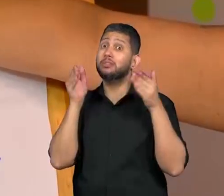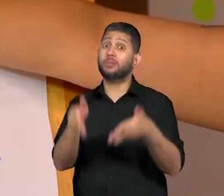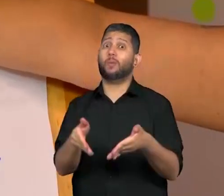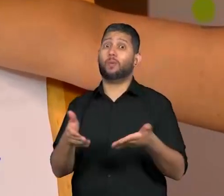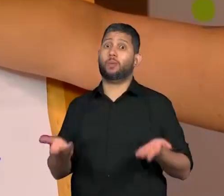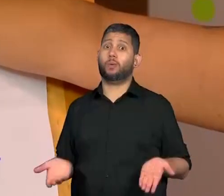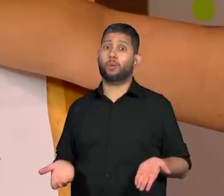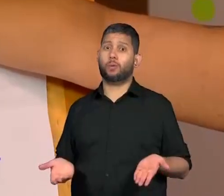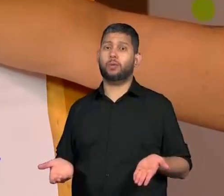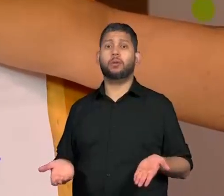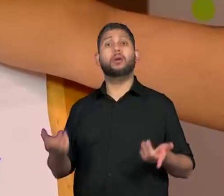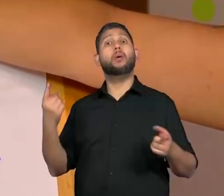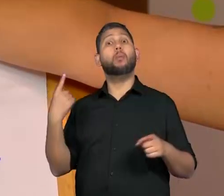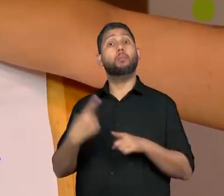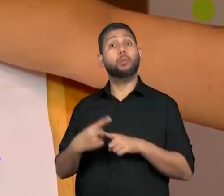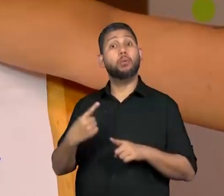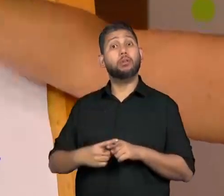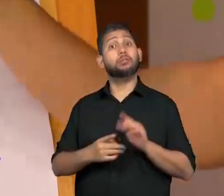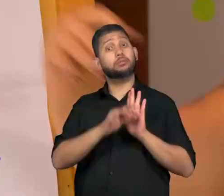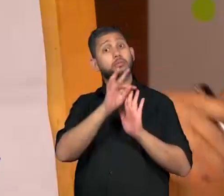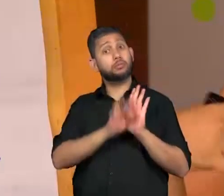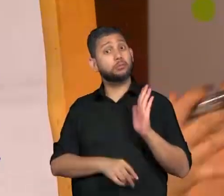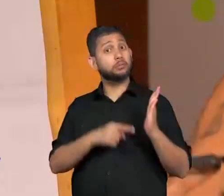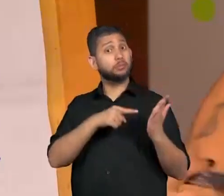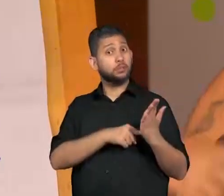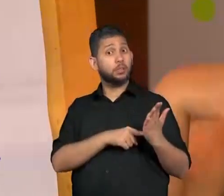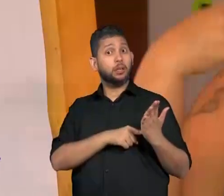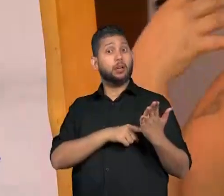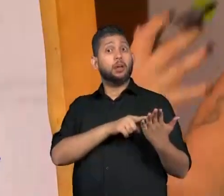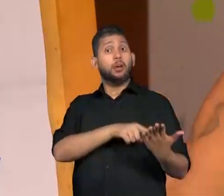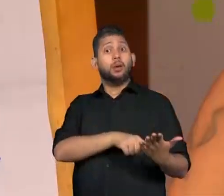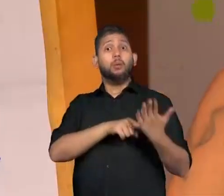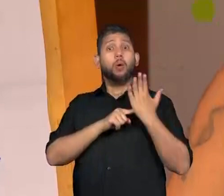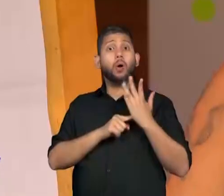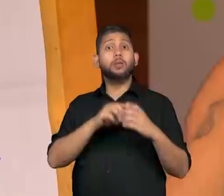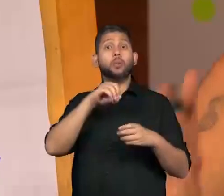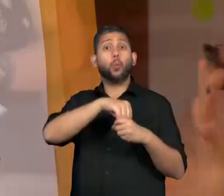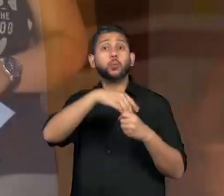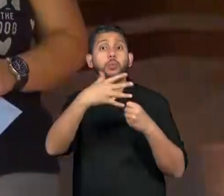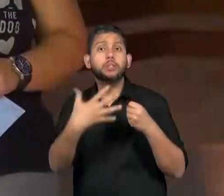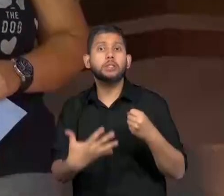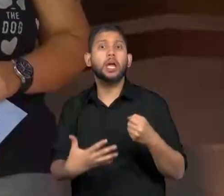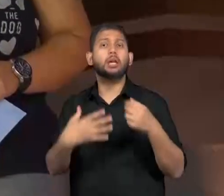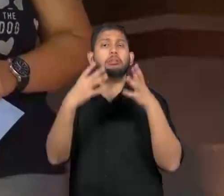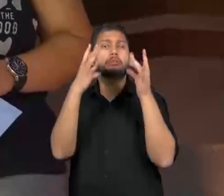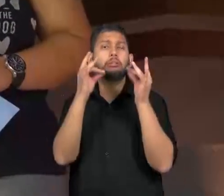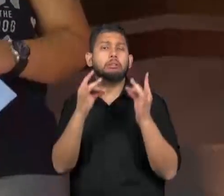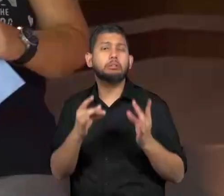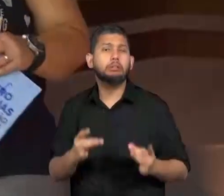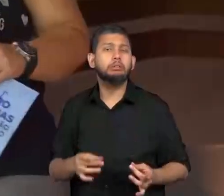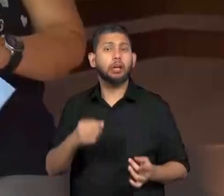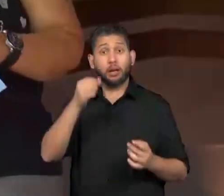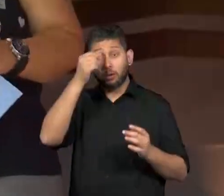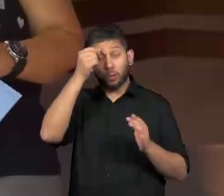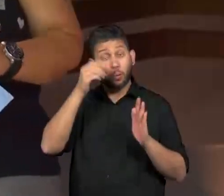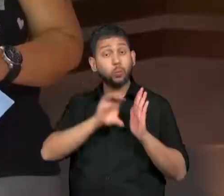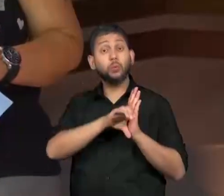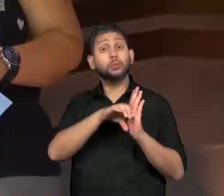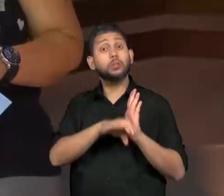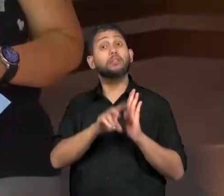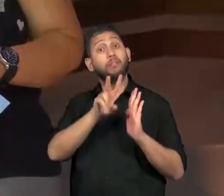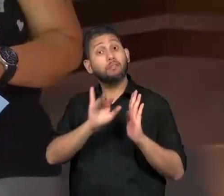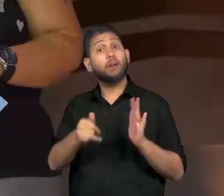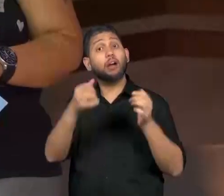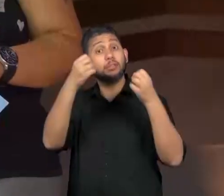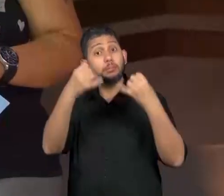Porque, de acordo com estes textos, nós teremos a apresentação de conceitos bem específicos que serão